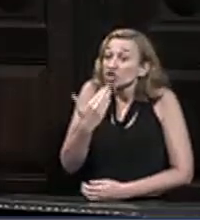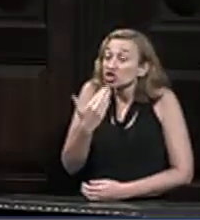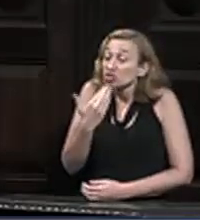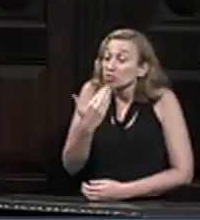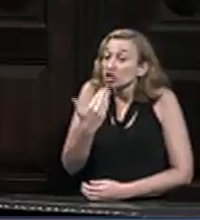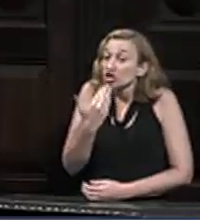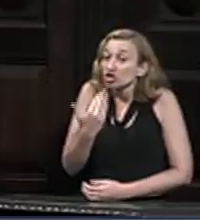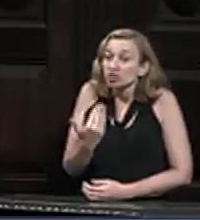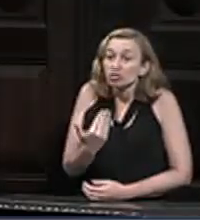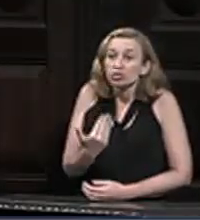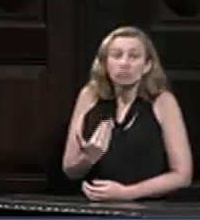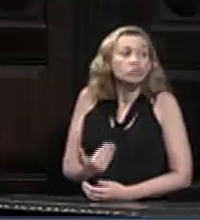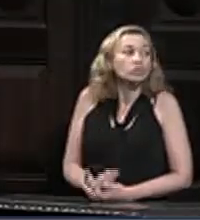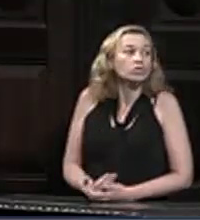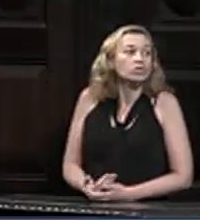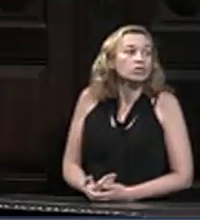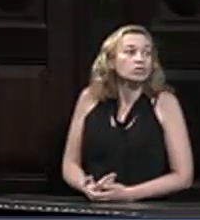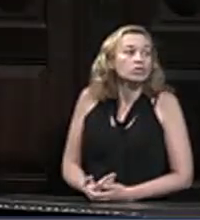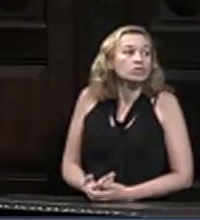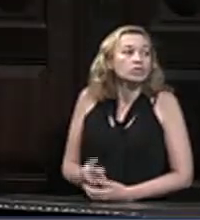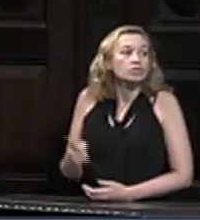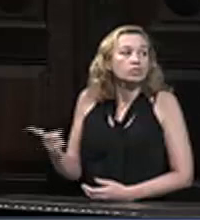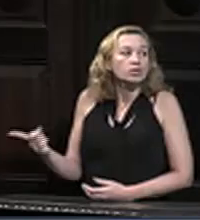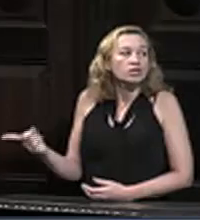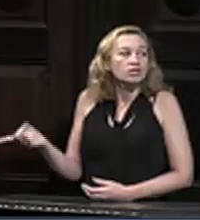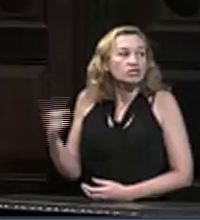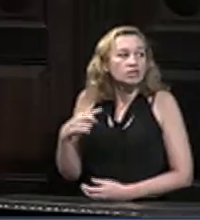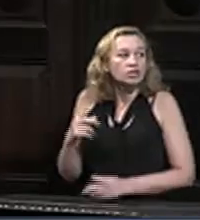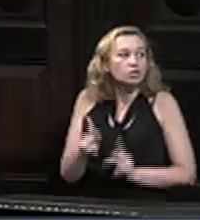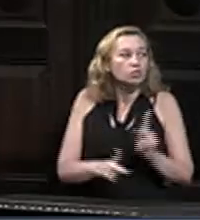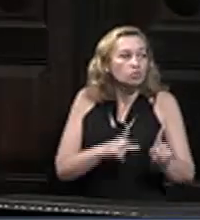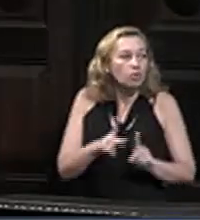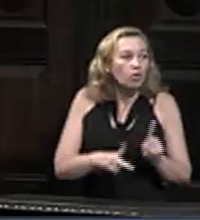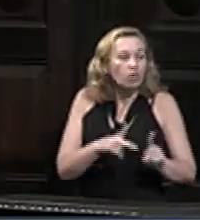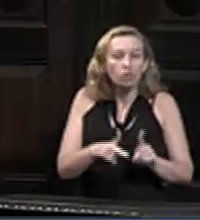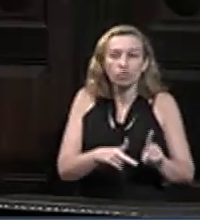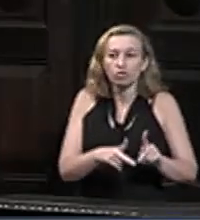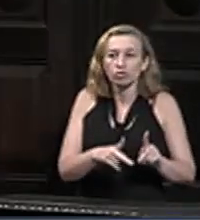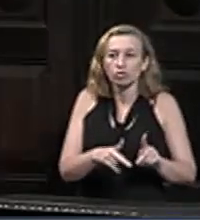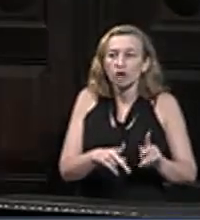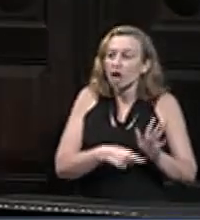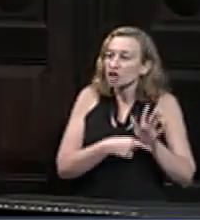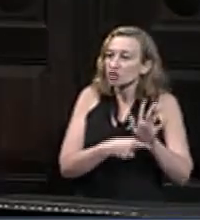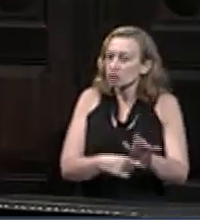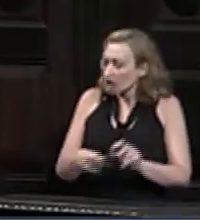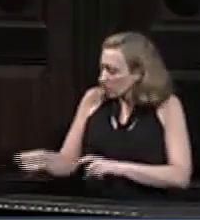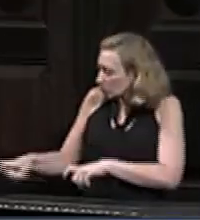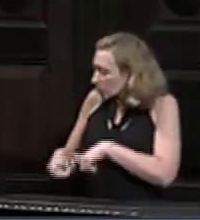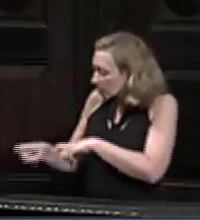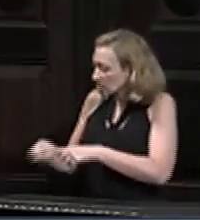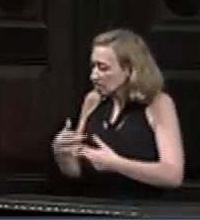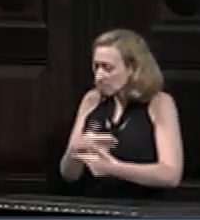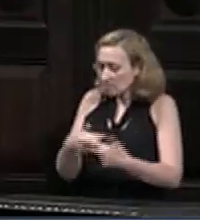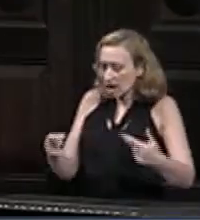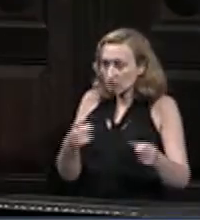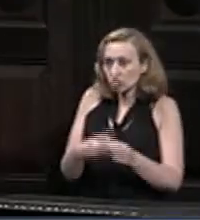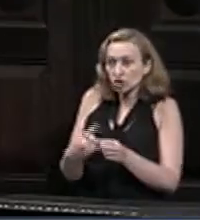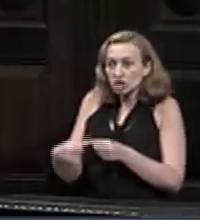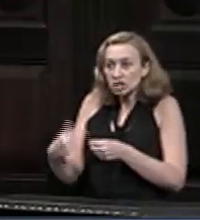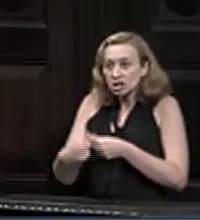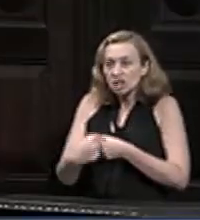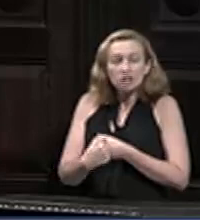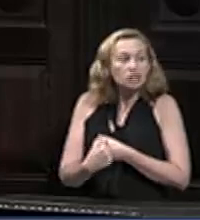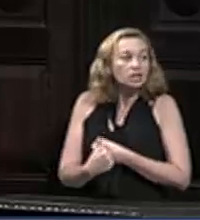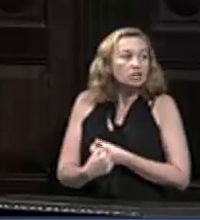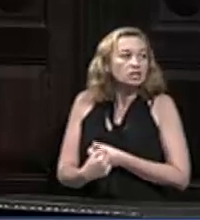Ampla, vem impondo à população, aos produtores rurais de vários municípios. Estavam lá